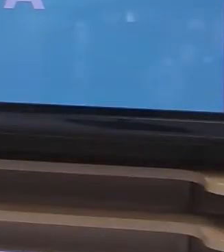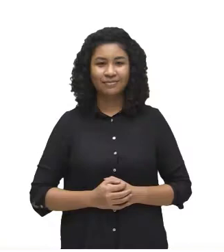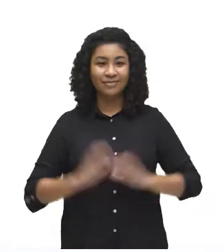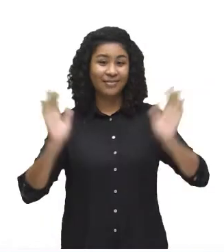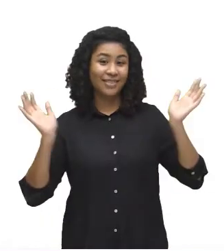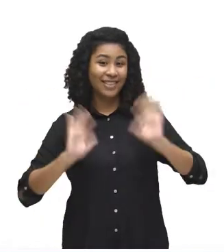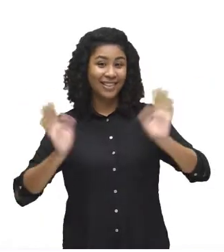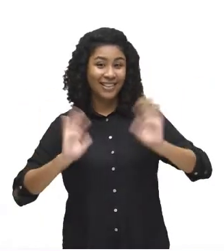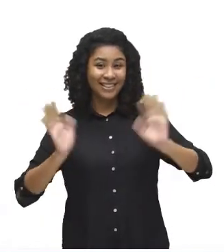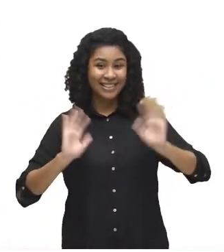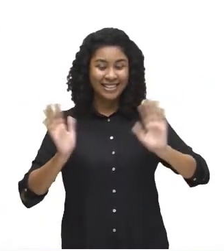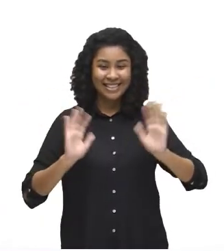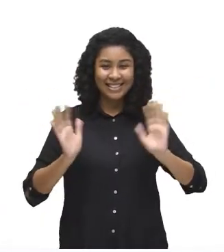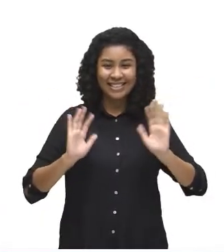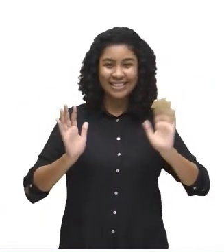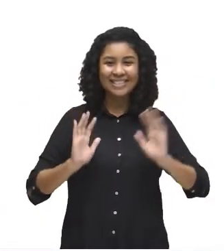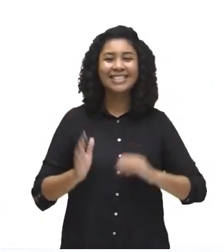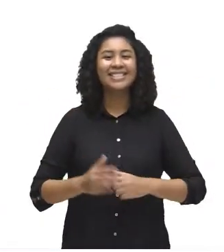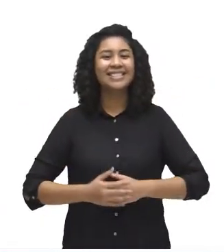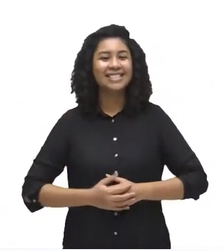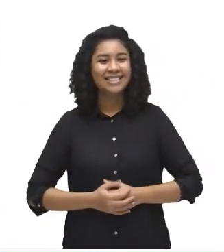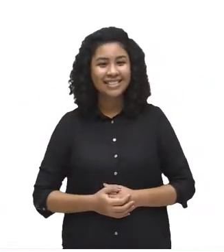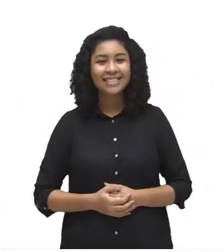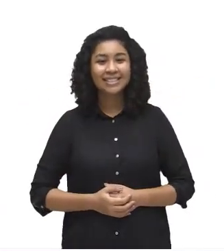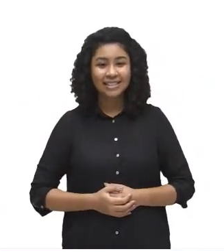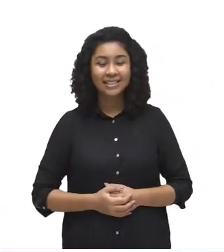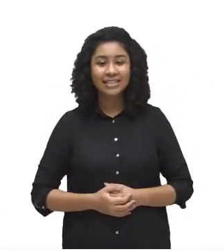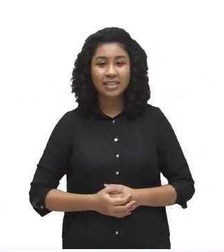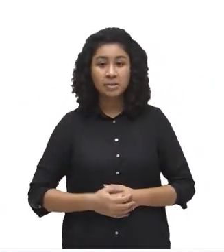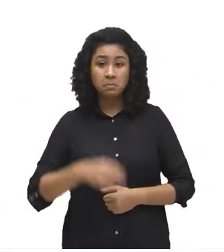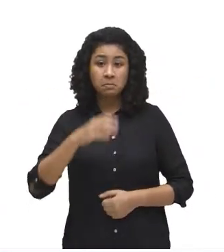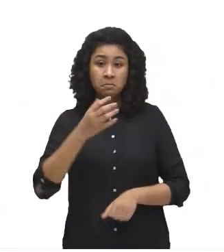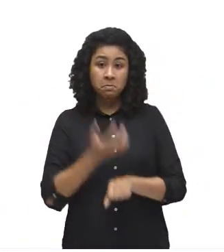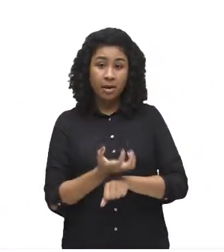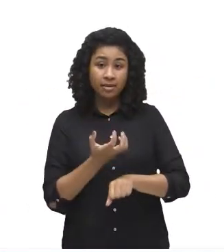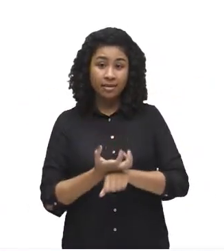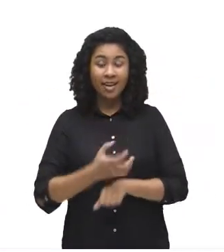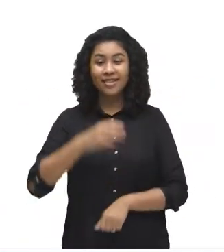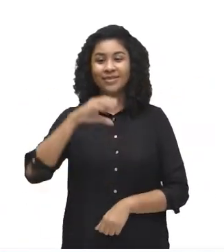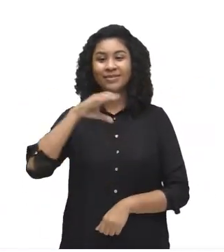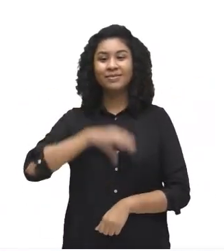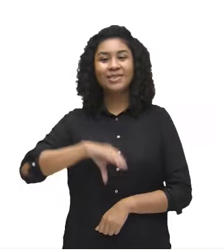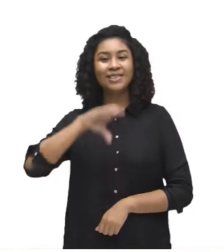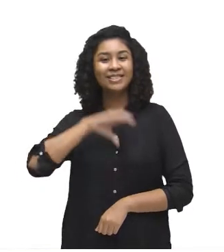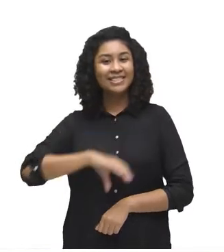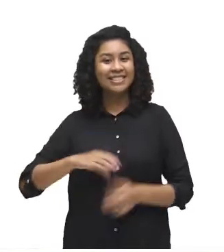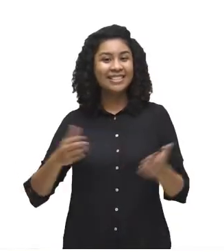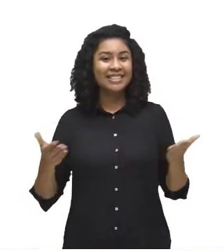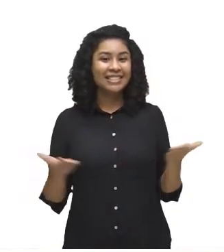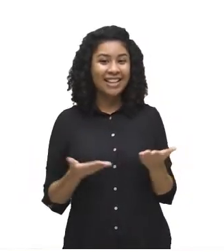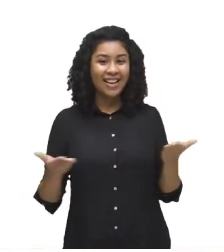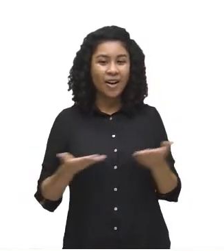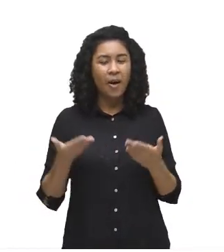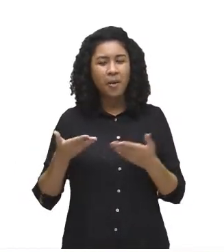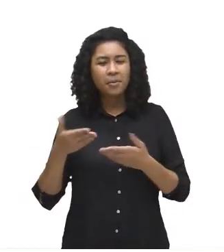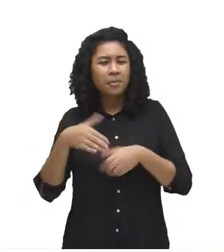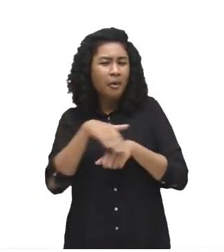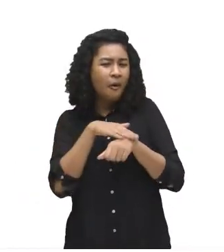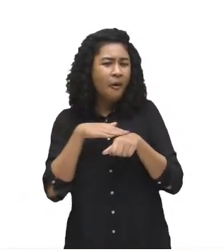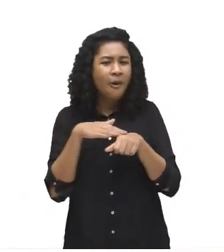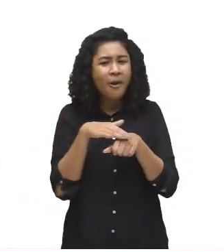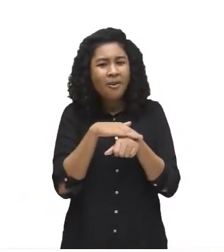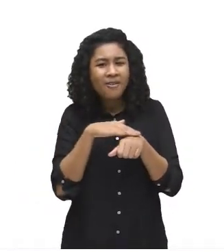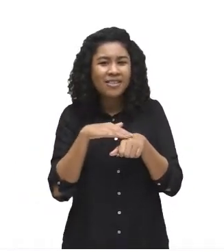Olá, saudações! Língua portuguesa. Olha, mais um momento de língua portuguesa para conversarmos,